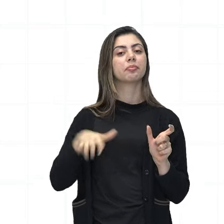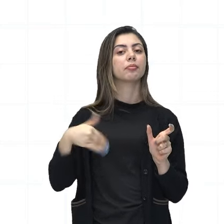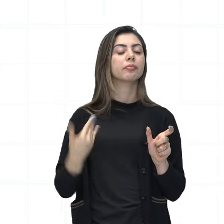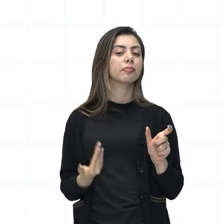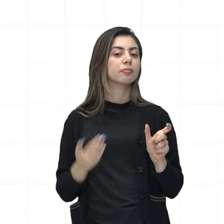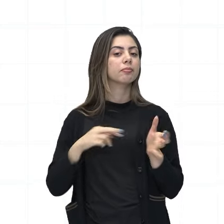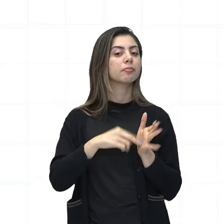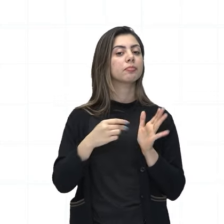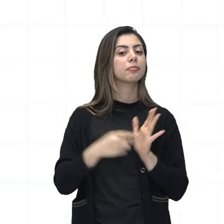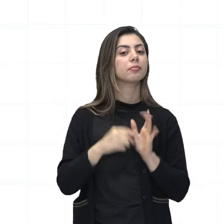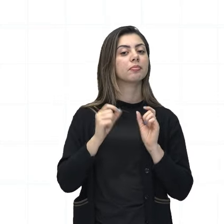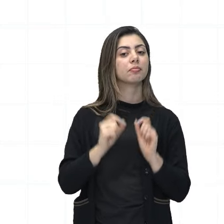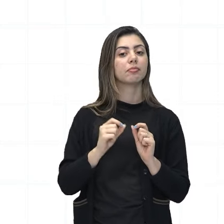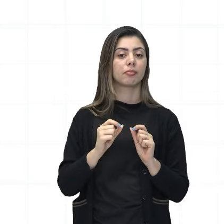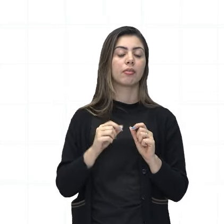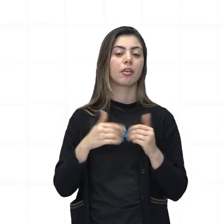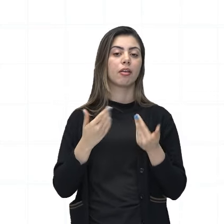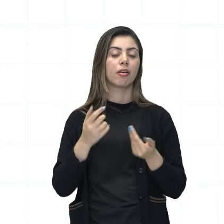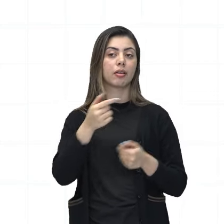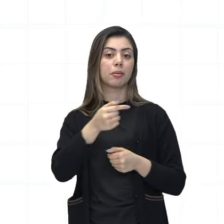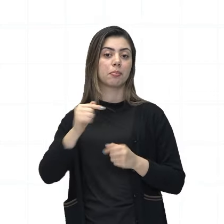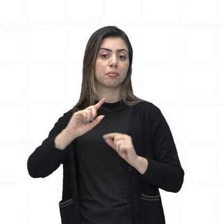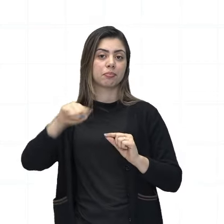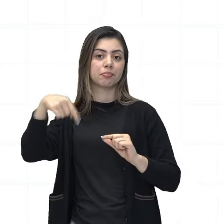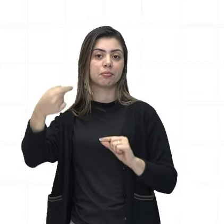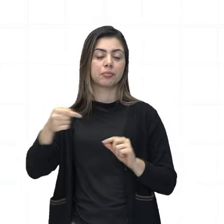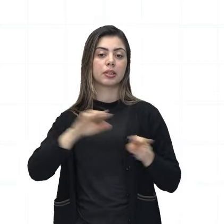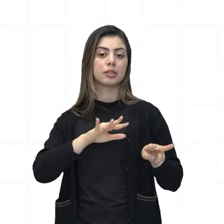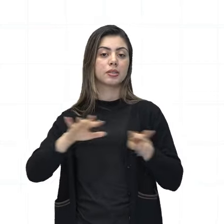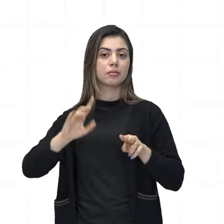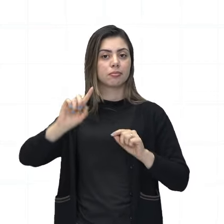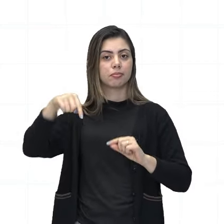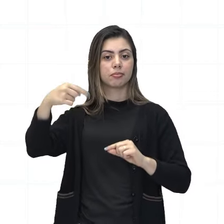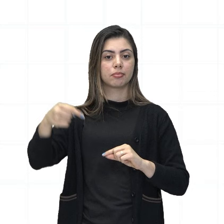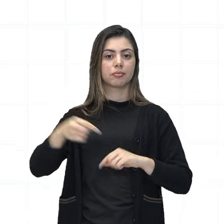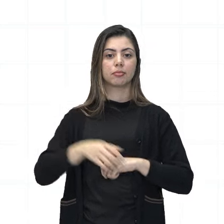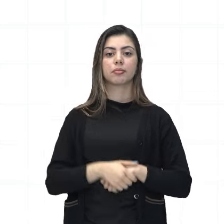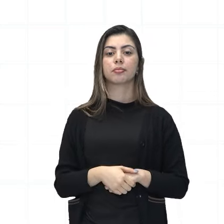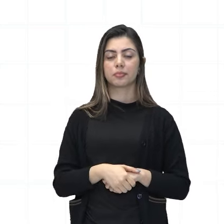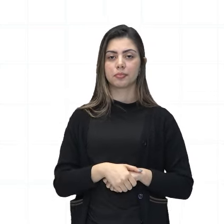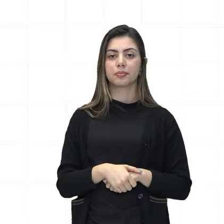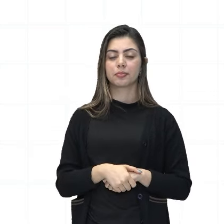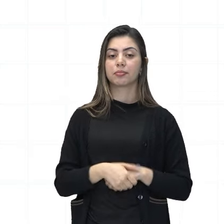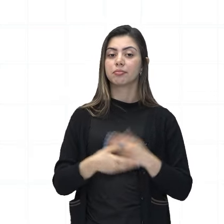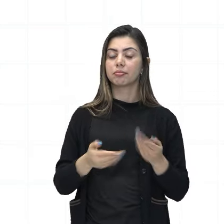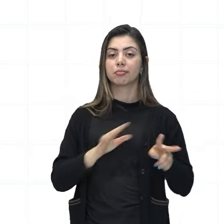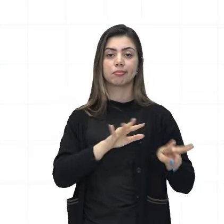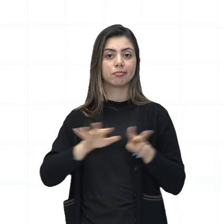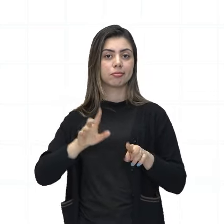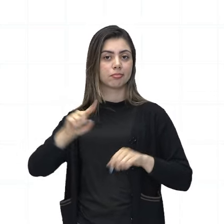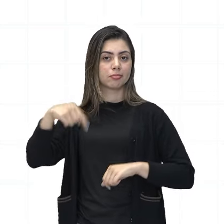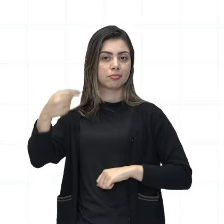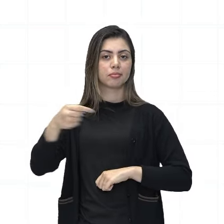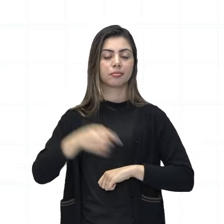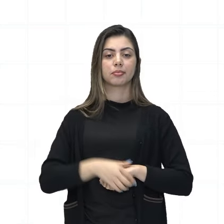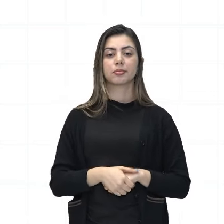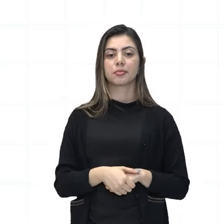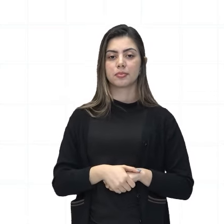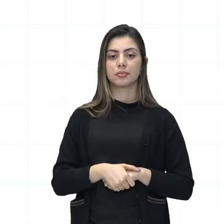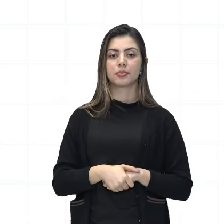next significa próximo ou próxima, né? A palavra week é semana. Então, na próxima semana.